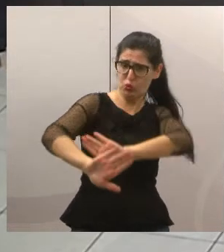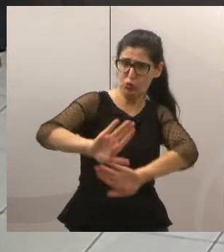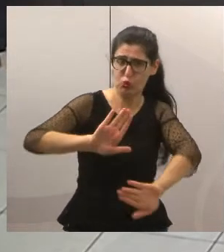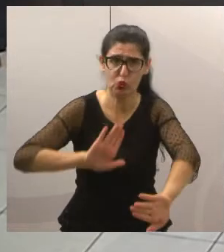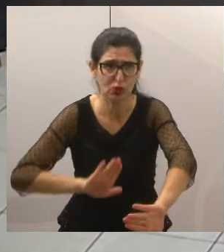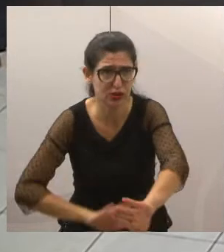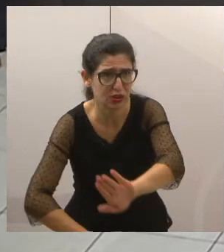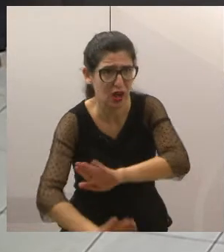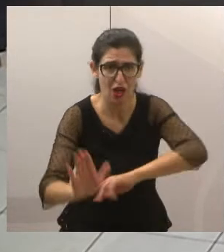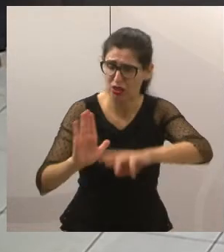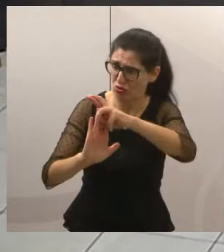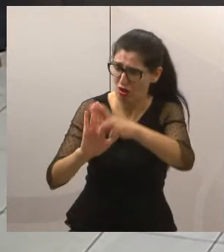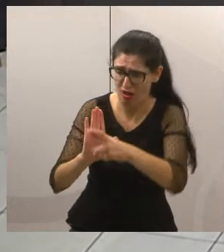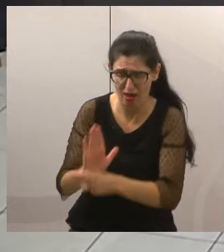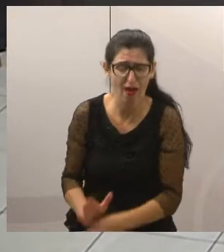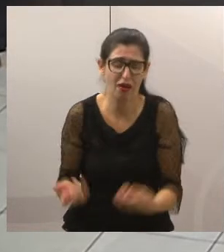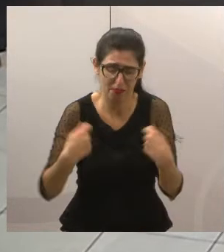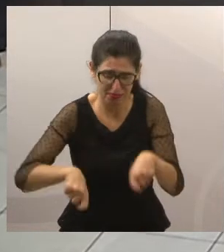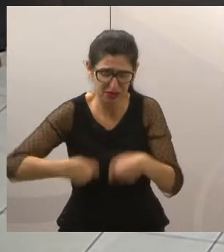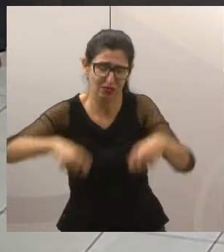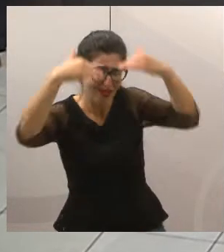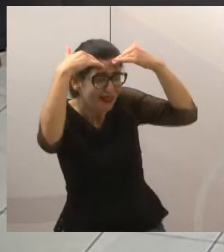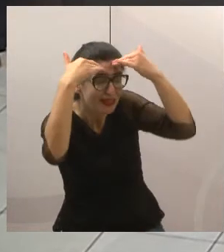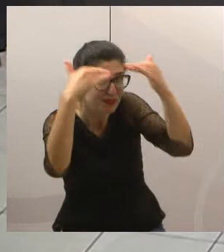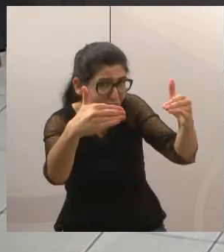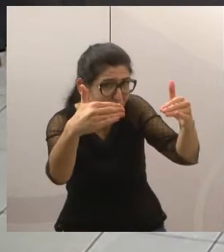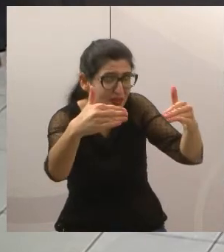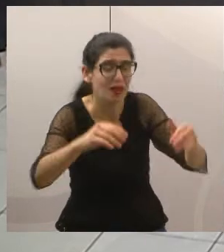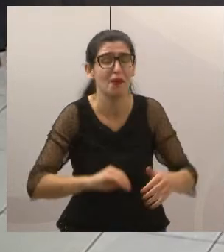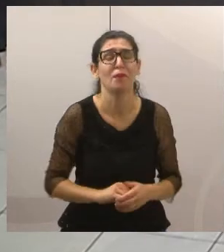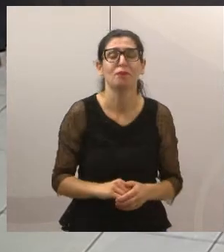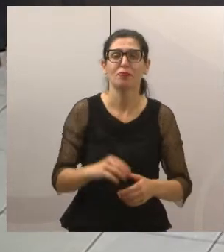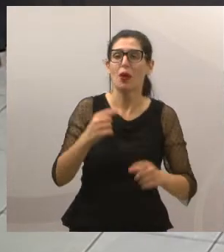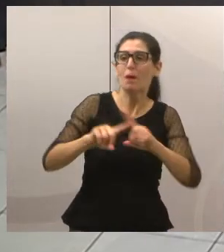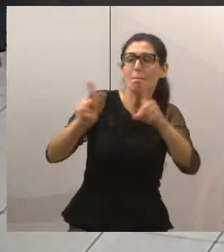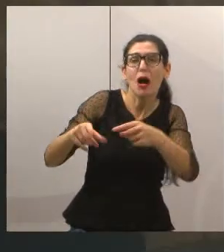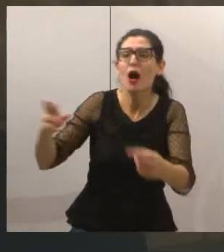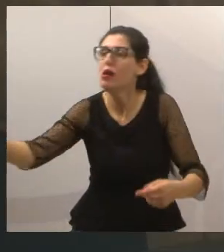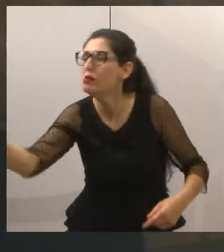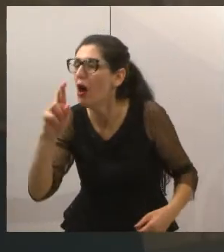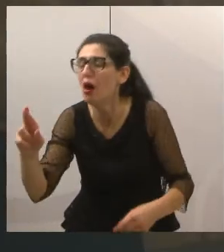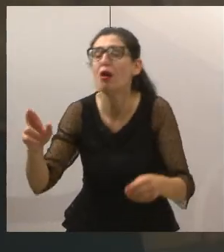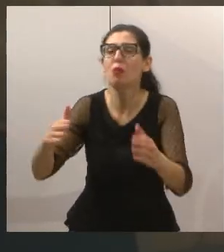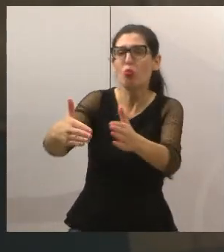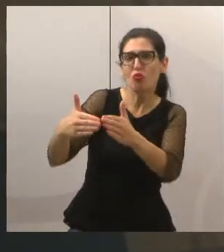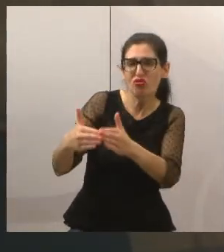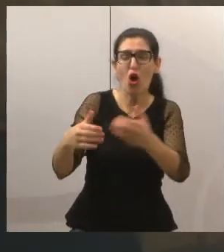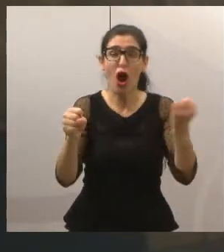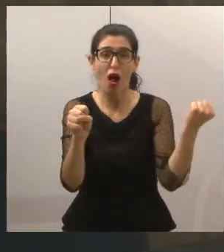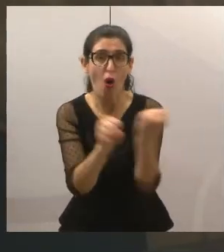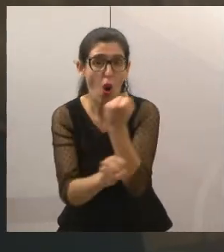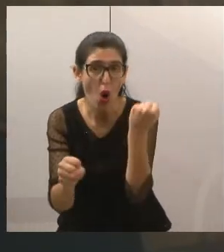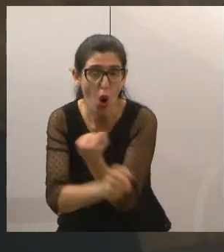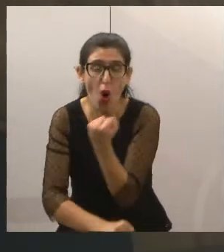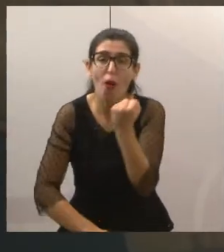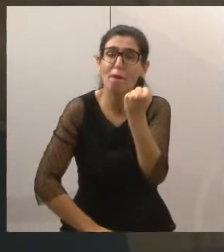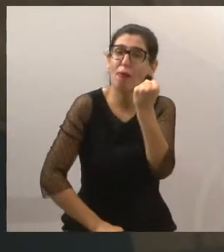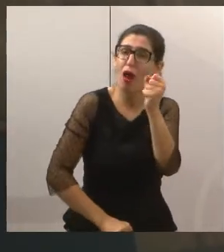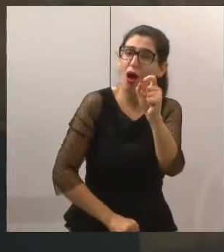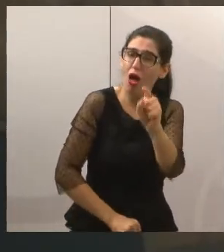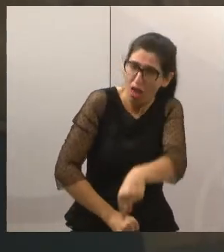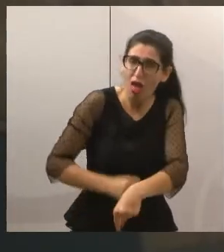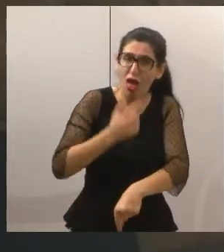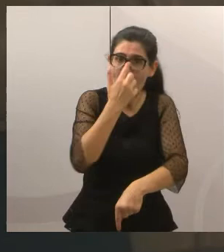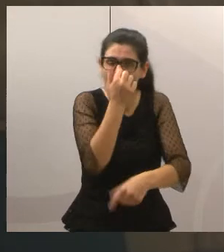justificativa se dá em torno da complexidade. Exato. Ok. Mas eu queria que você respondesse, então, que é uma obra que